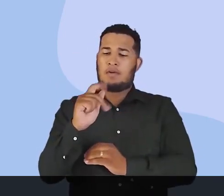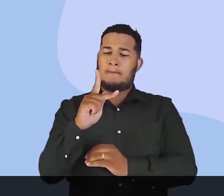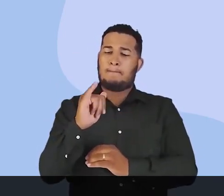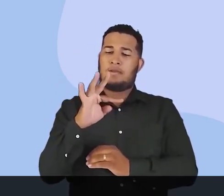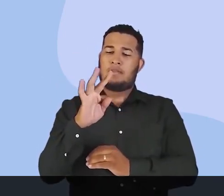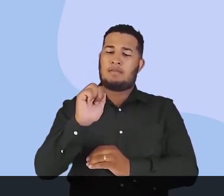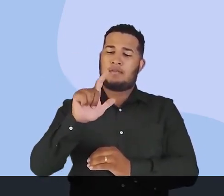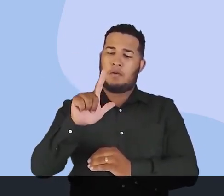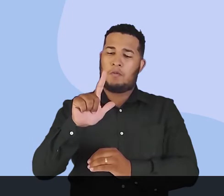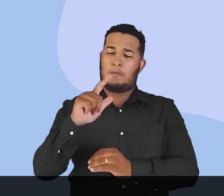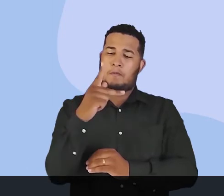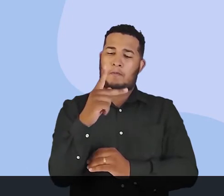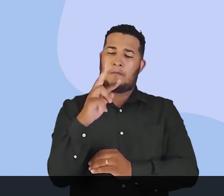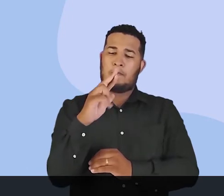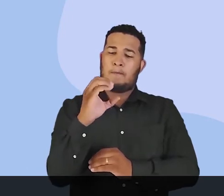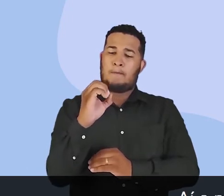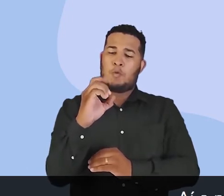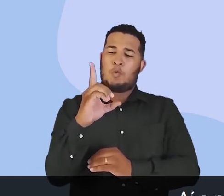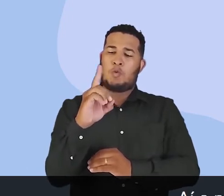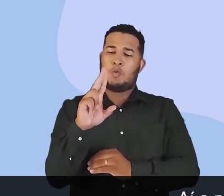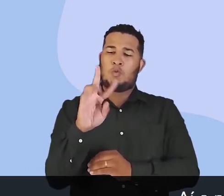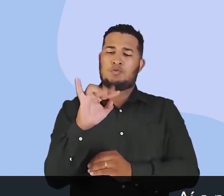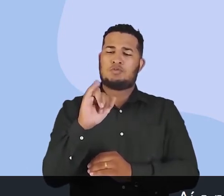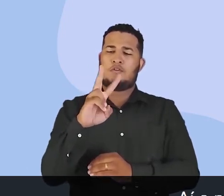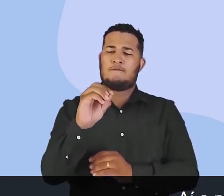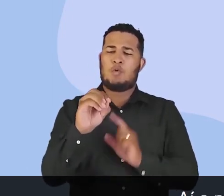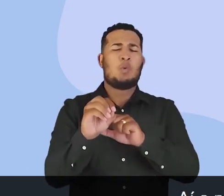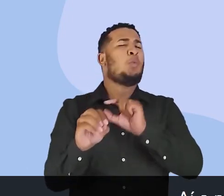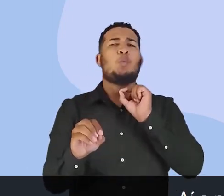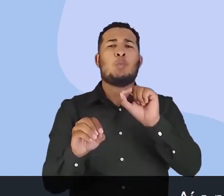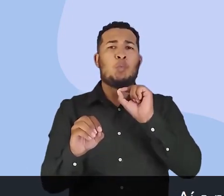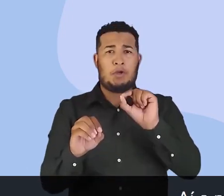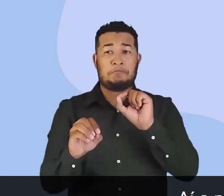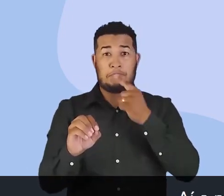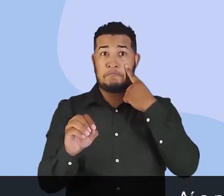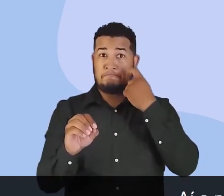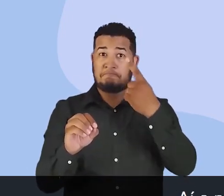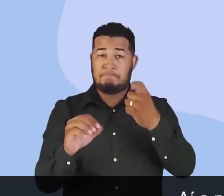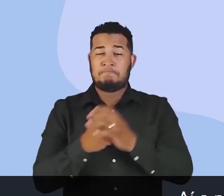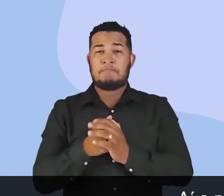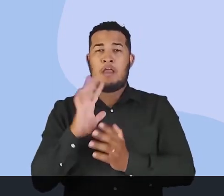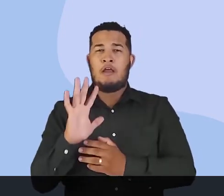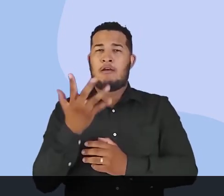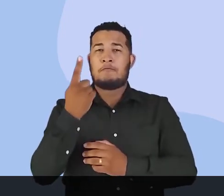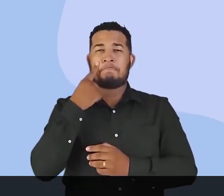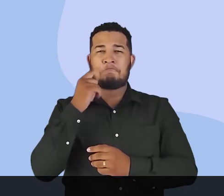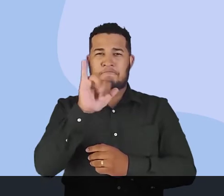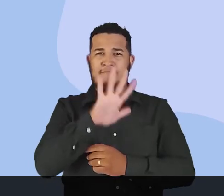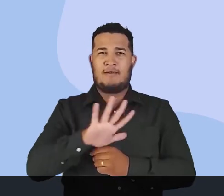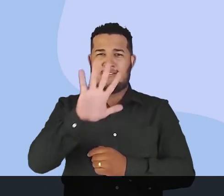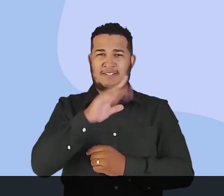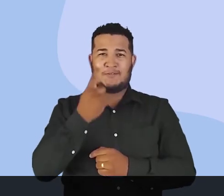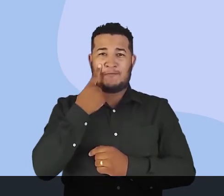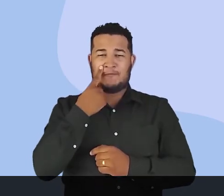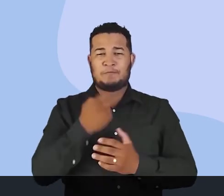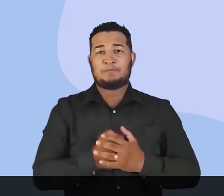chamado capital produtivo. Tá? E o nome é bem interessante. O que seria capital produtivo? Então, venha comigo no slide a